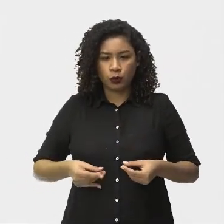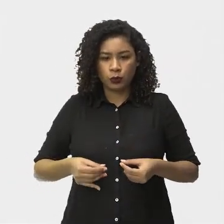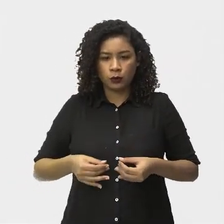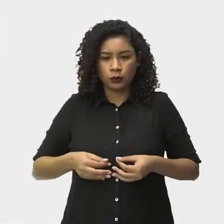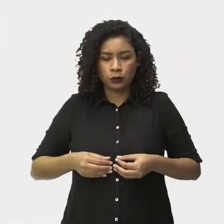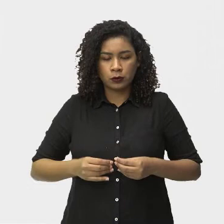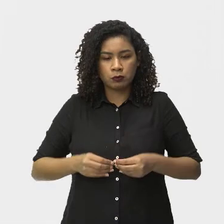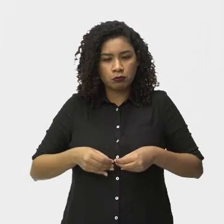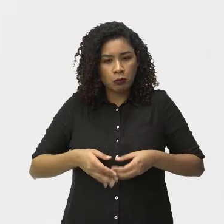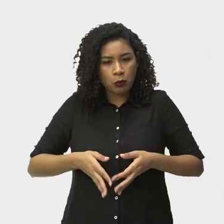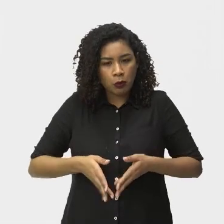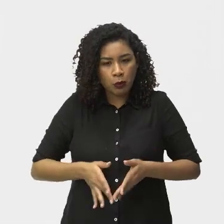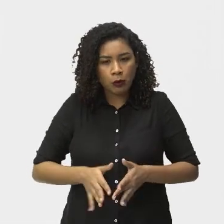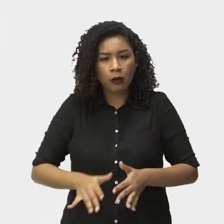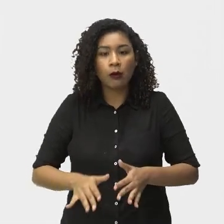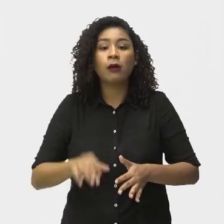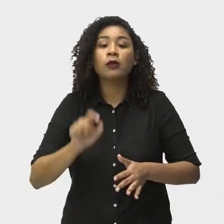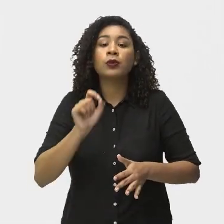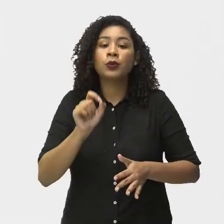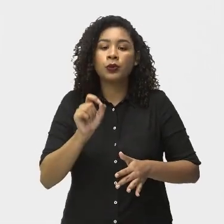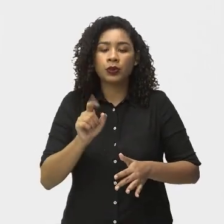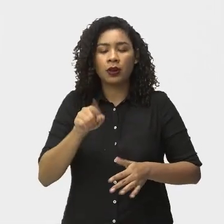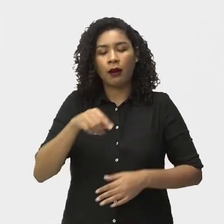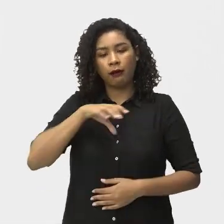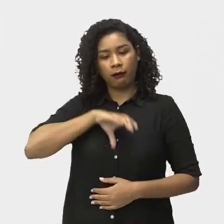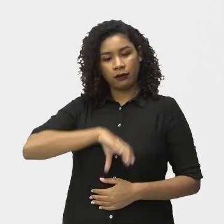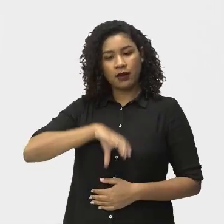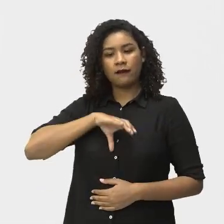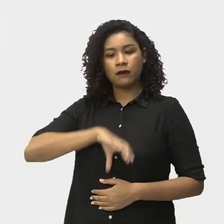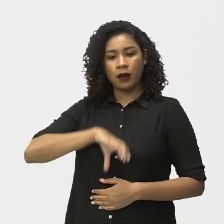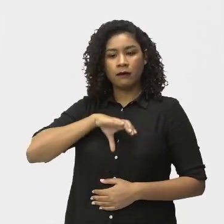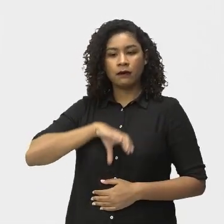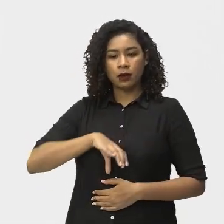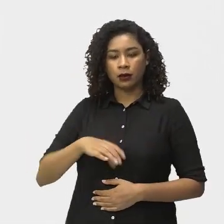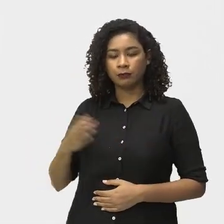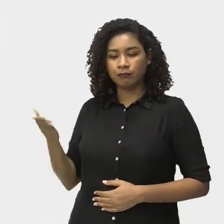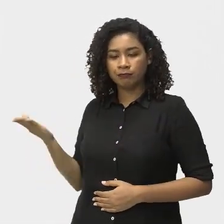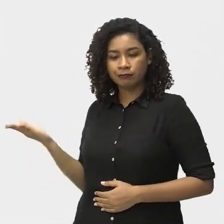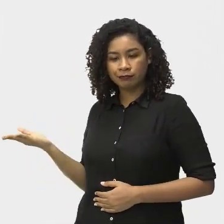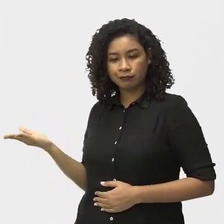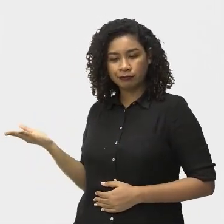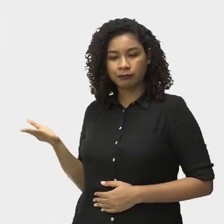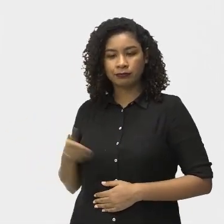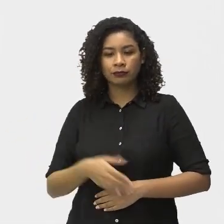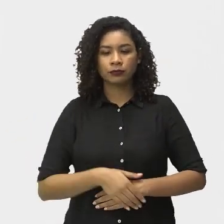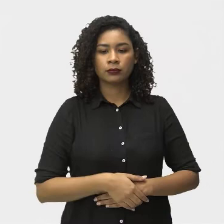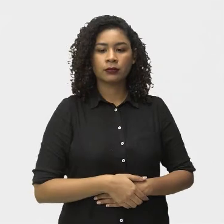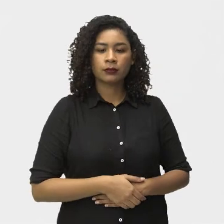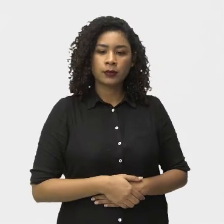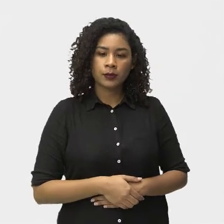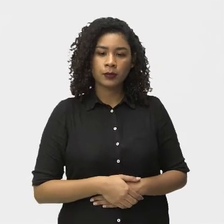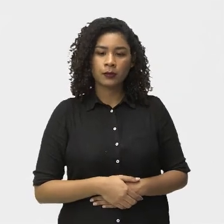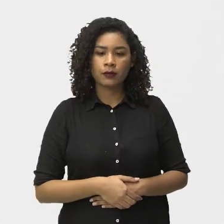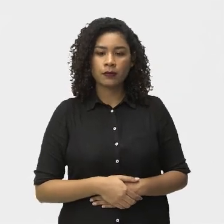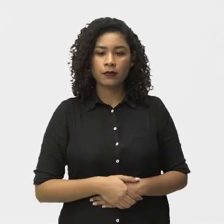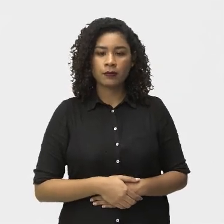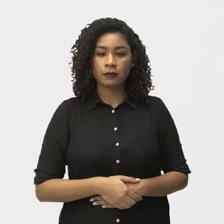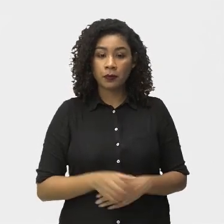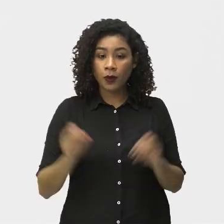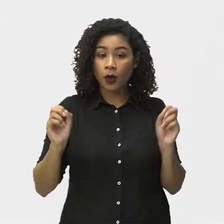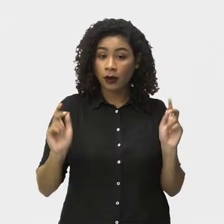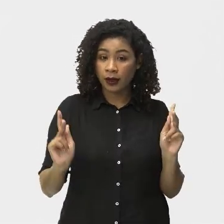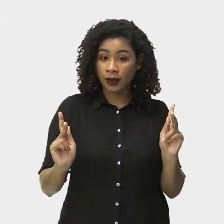sangramento, e vai acontecer, ó, todo o fluxo menstrual, e ele vai ser eliminado ali na menstruação,